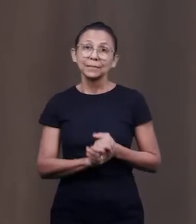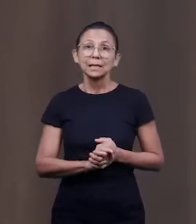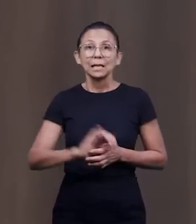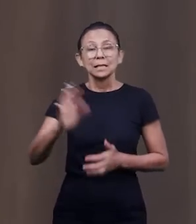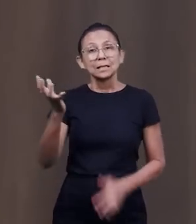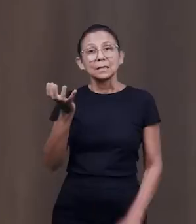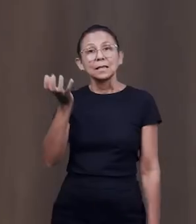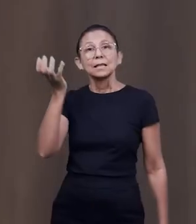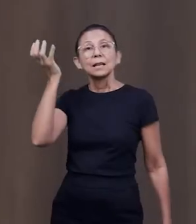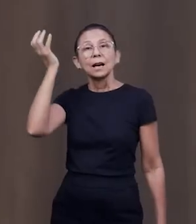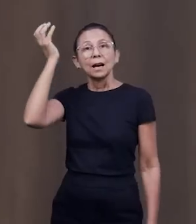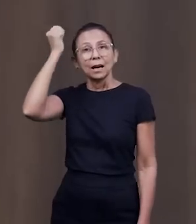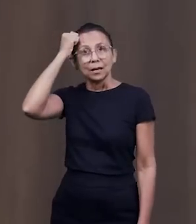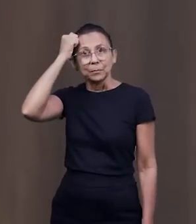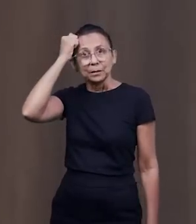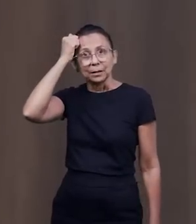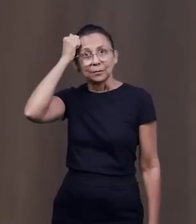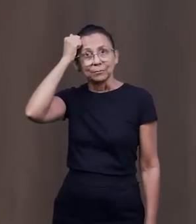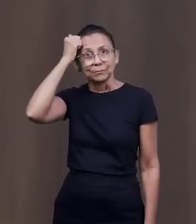tudo vai ter um juízo.